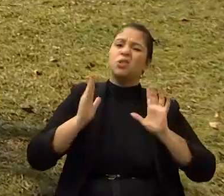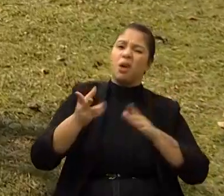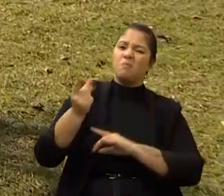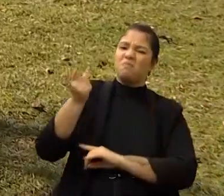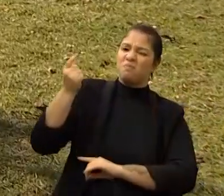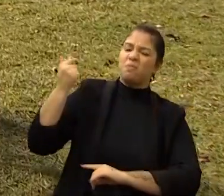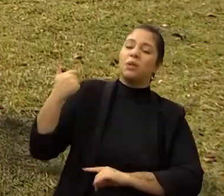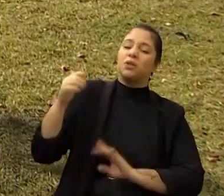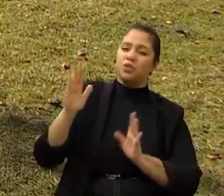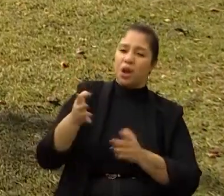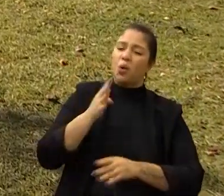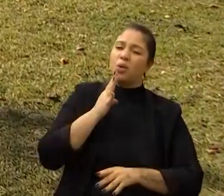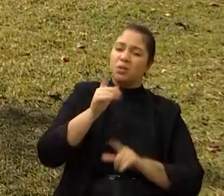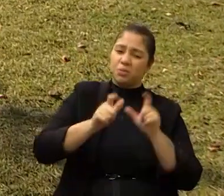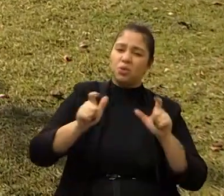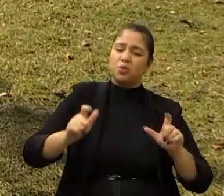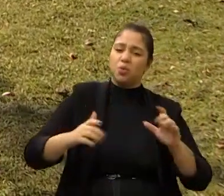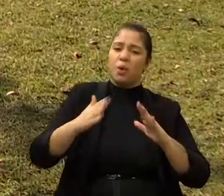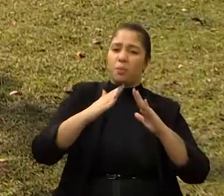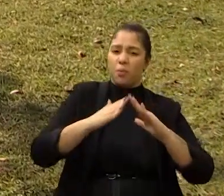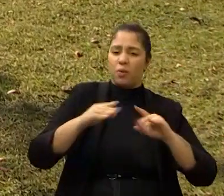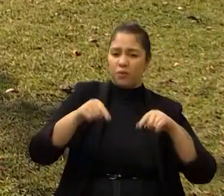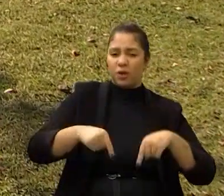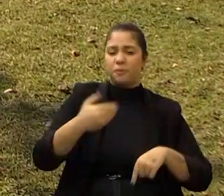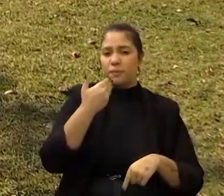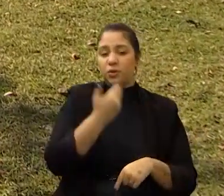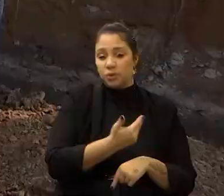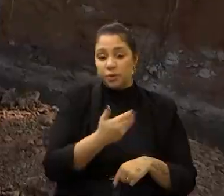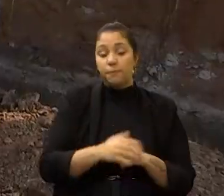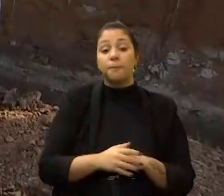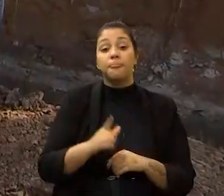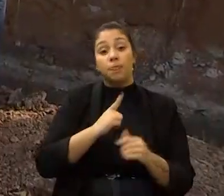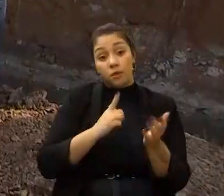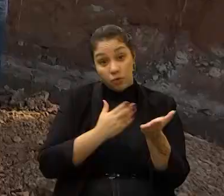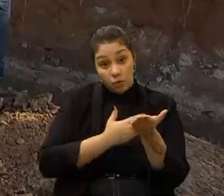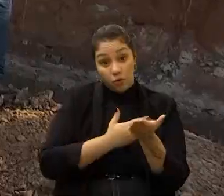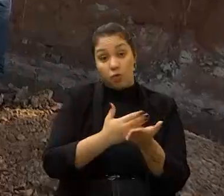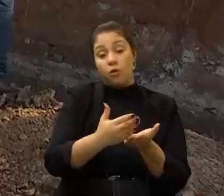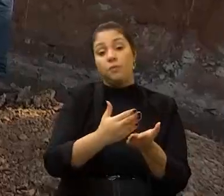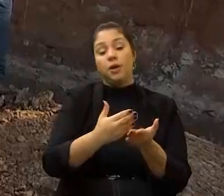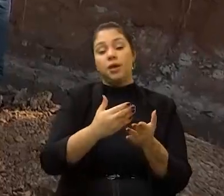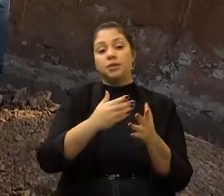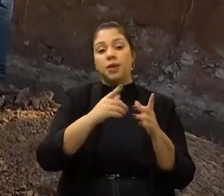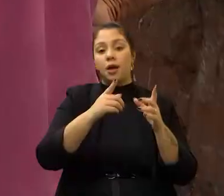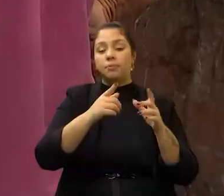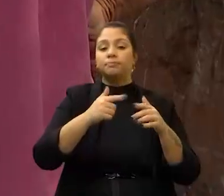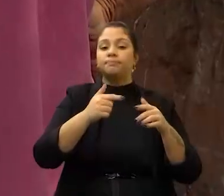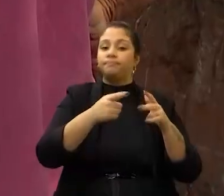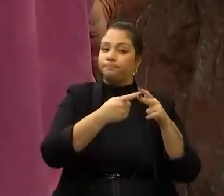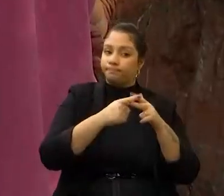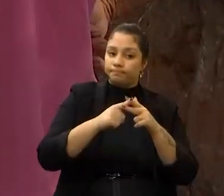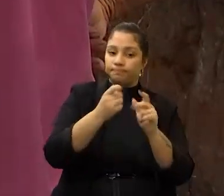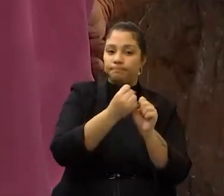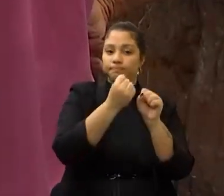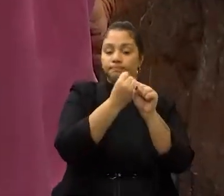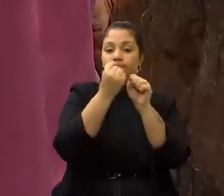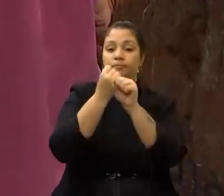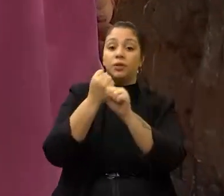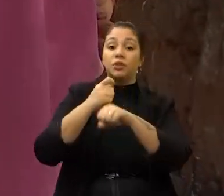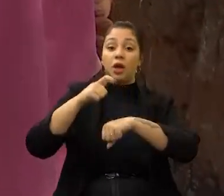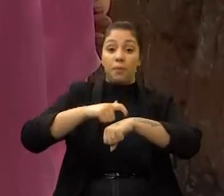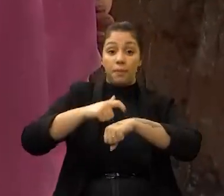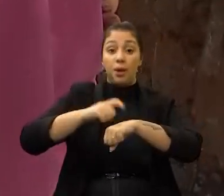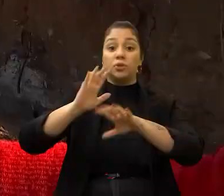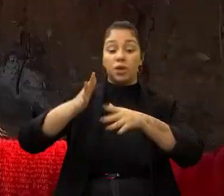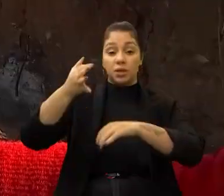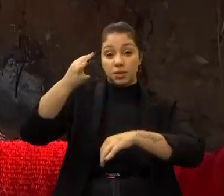e o vereador já conhecia o pedido dos moradores além de começar o serviço o prazo de entrega já